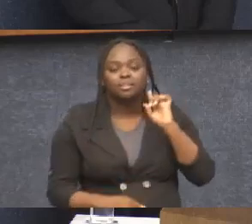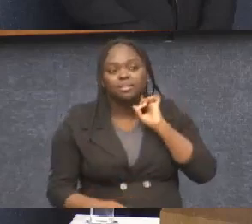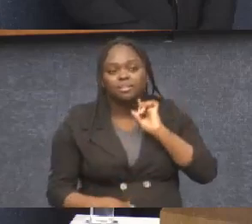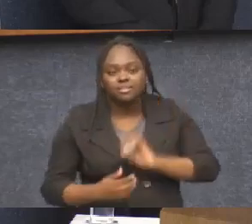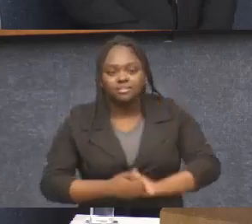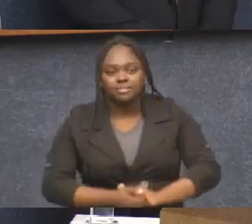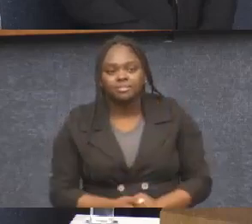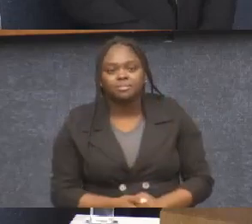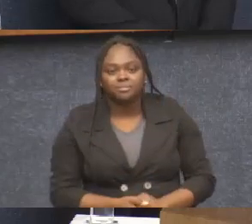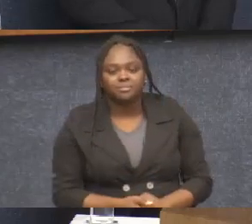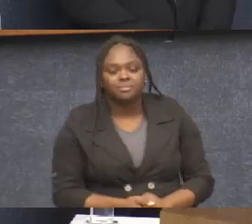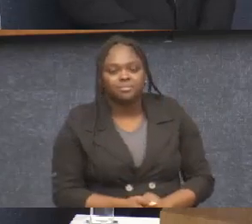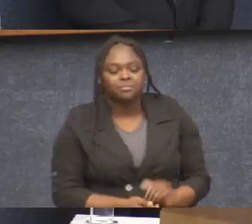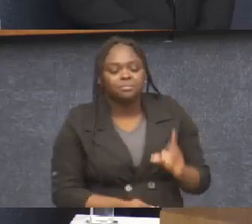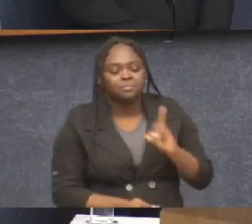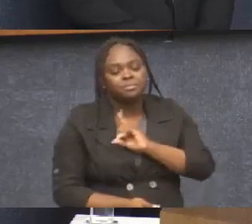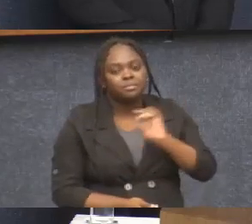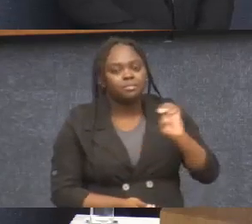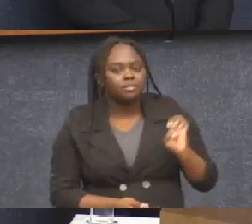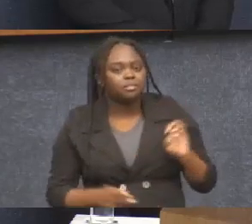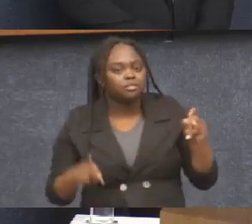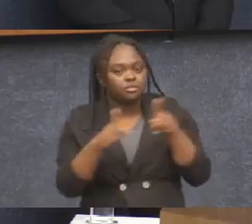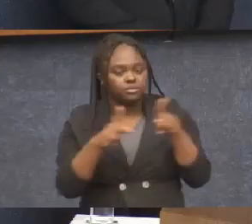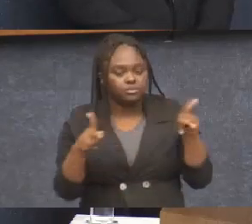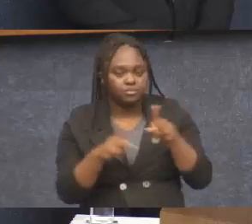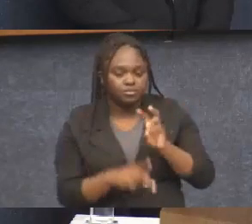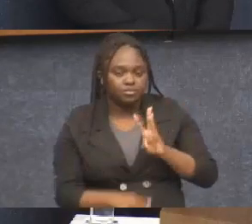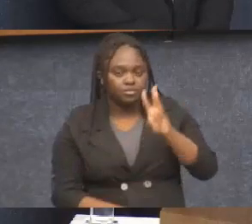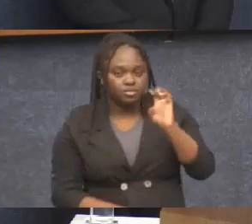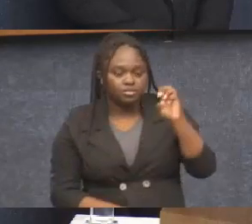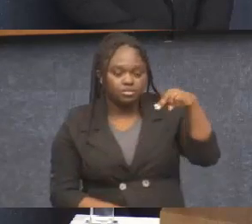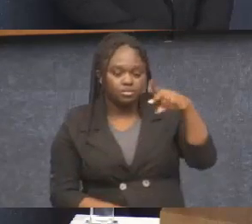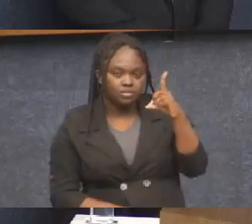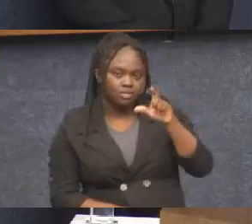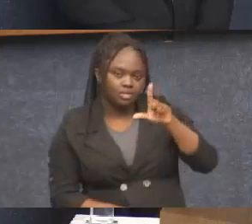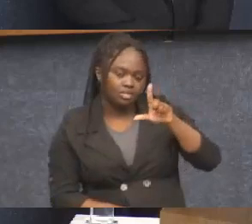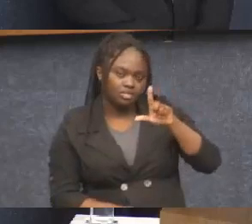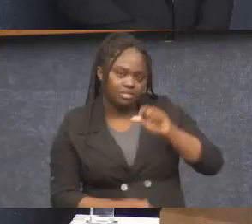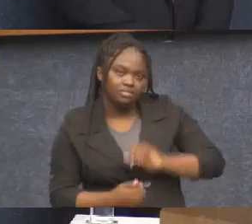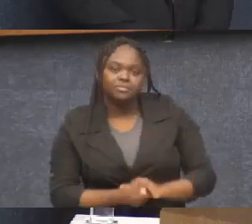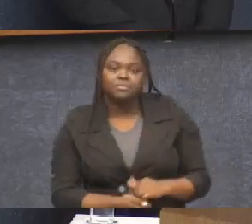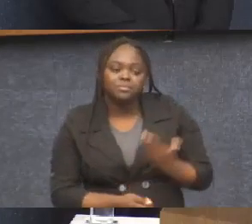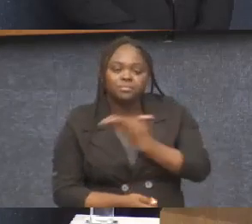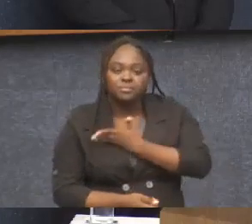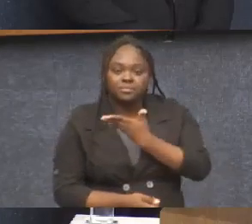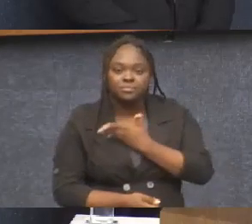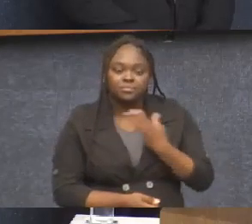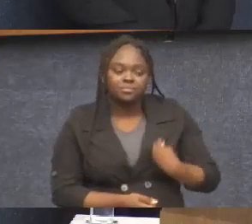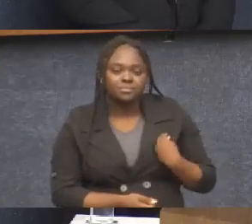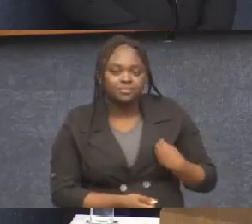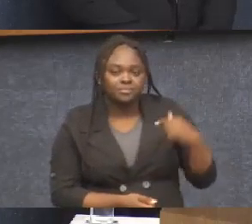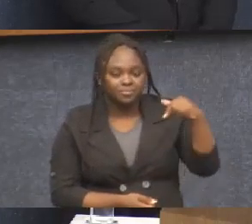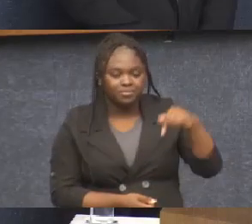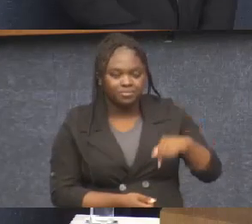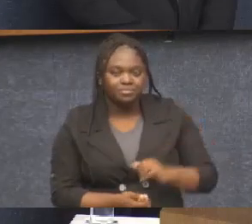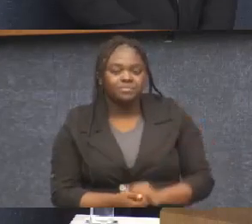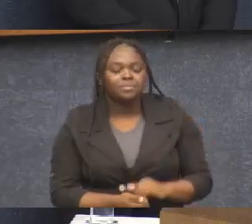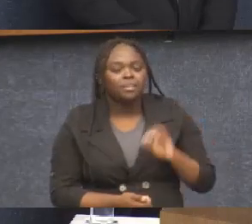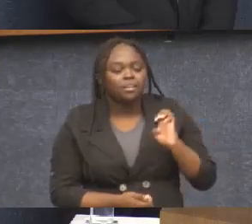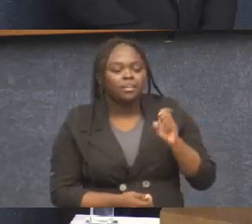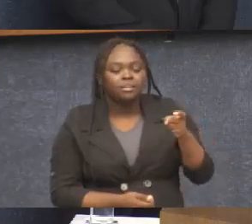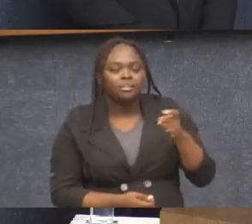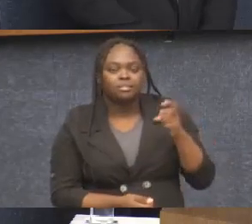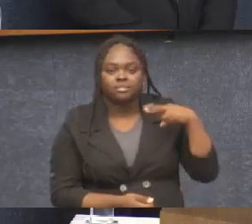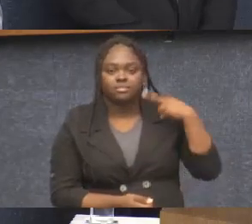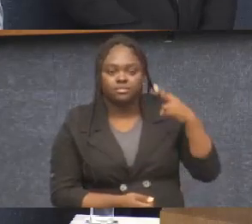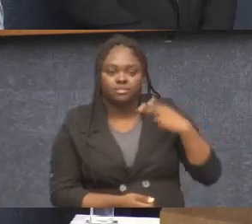Gerais. Deputado estadual professor Wendel Mesquita, também meu amigo, presente aqui na mesa. Ex-vereador aqui